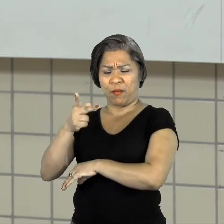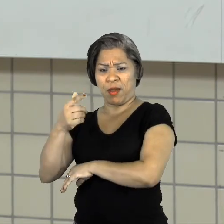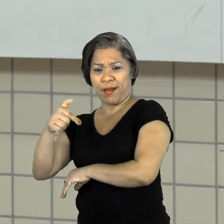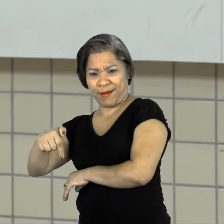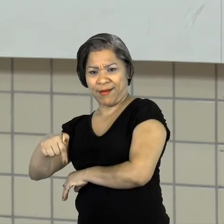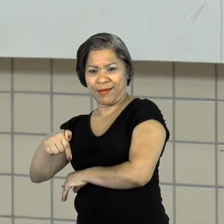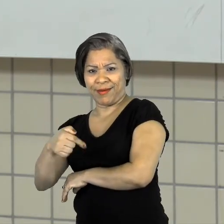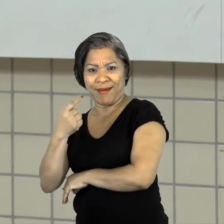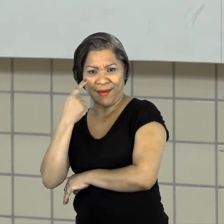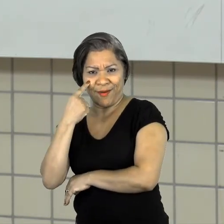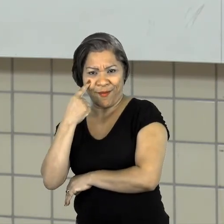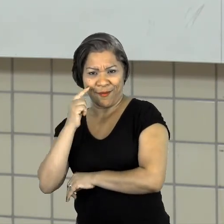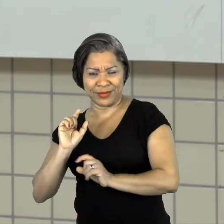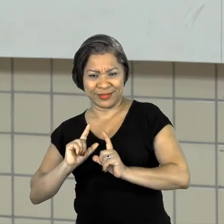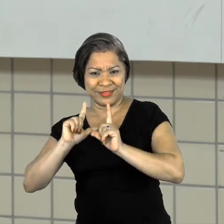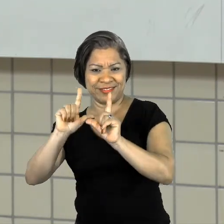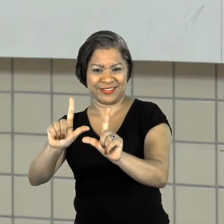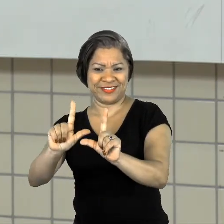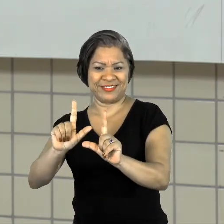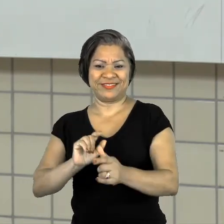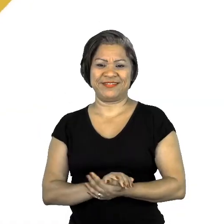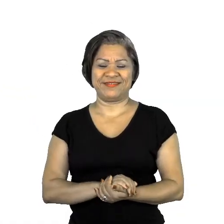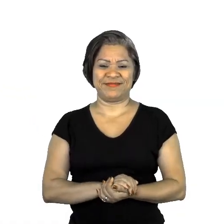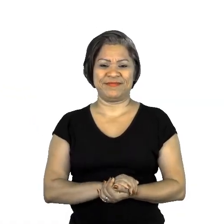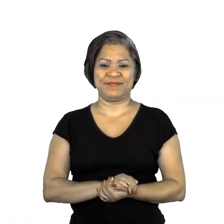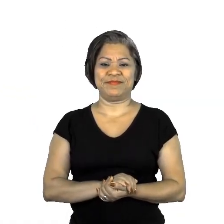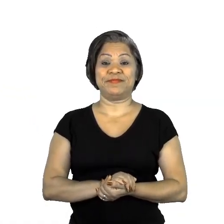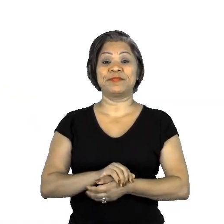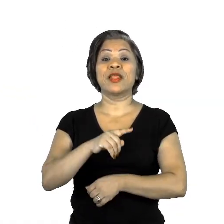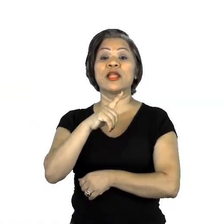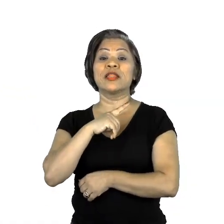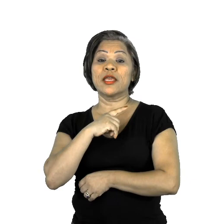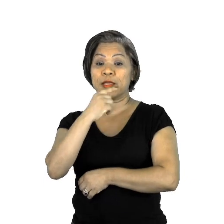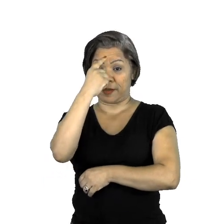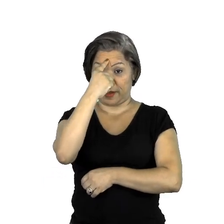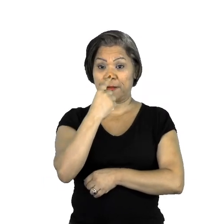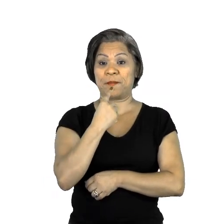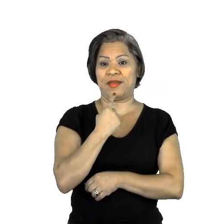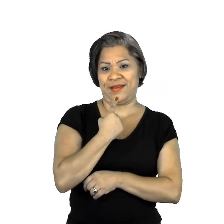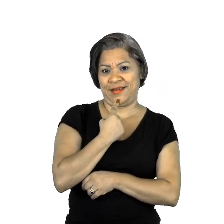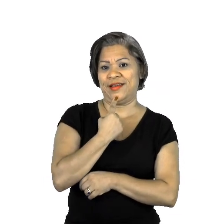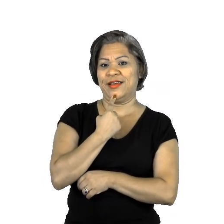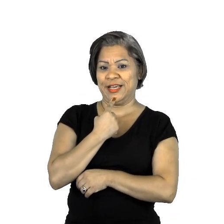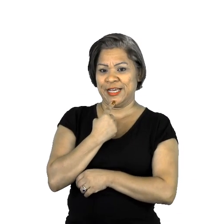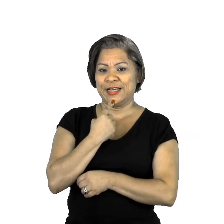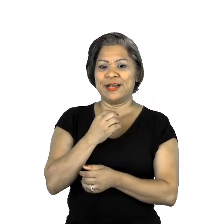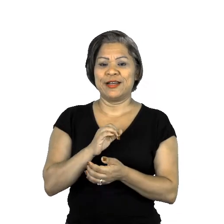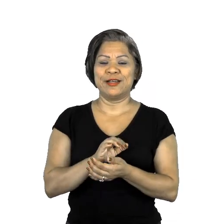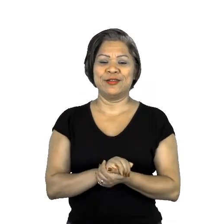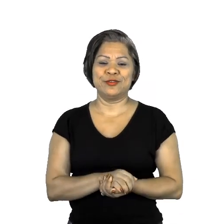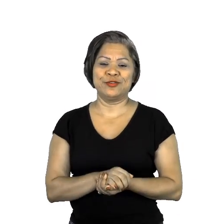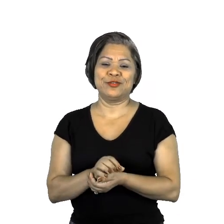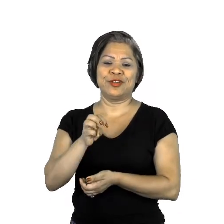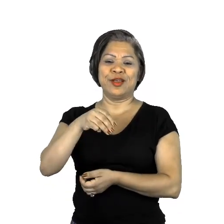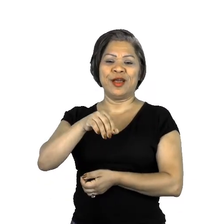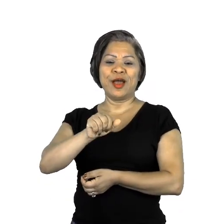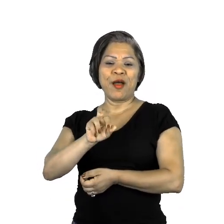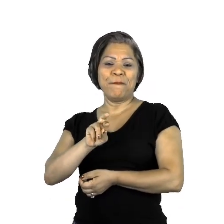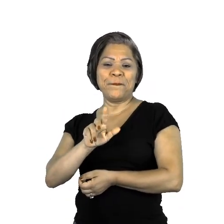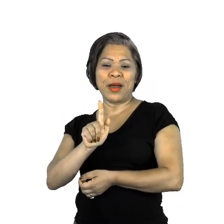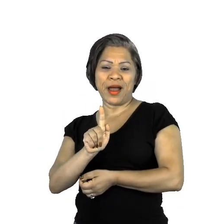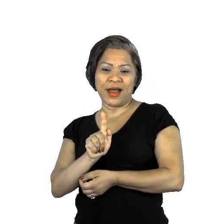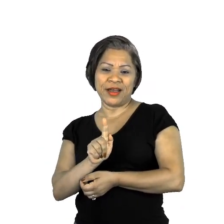Olha aí na telinha de vocês. Temos aí a imagem da Marge Simpson, que